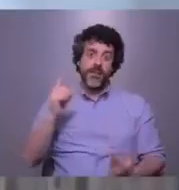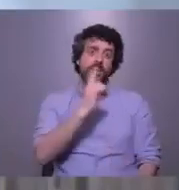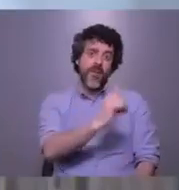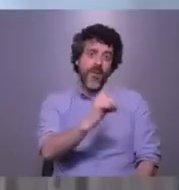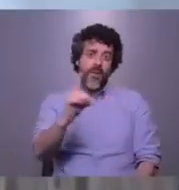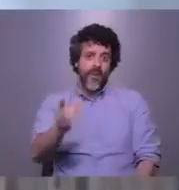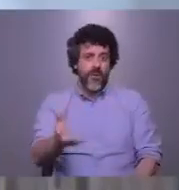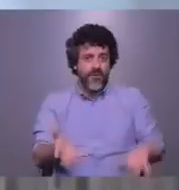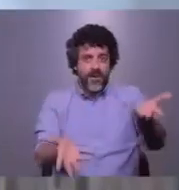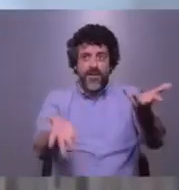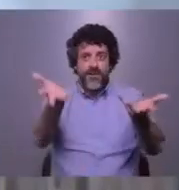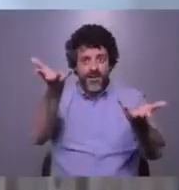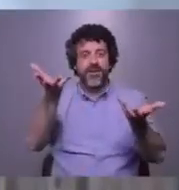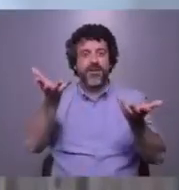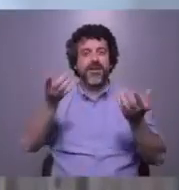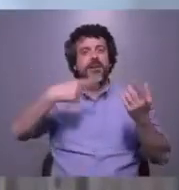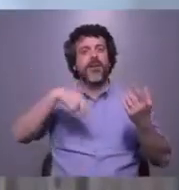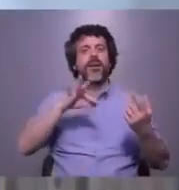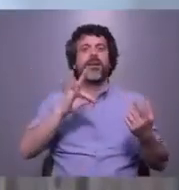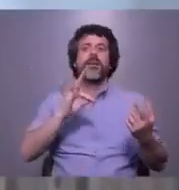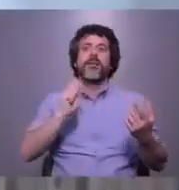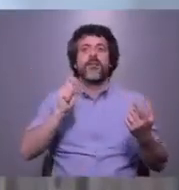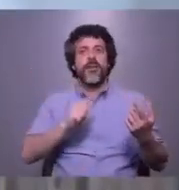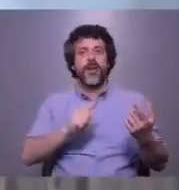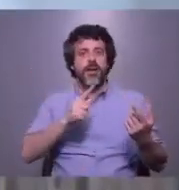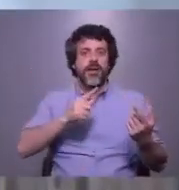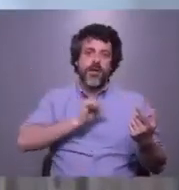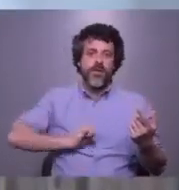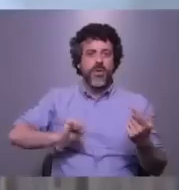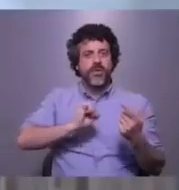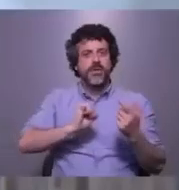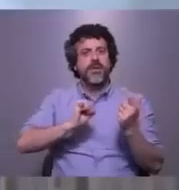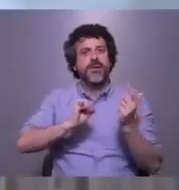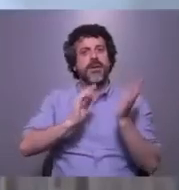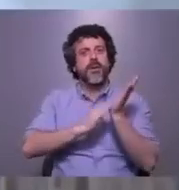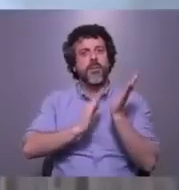envia-nos a testemunharmos a nossa fé e o lugar central de Deus no nosso mundo